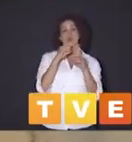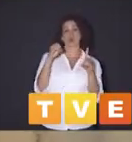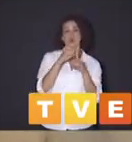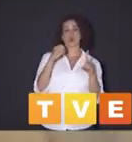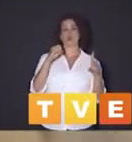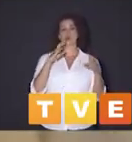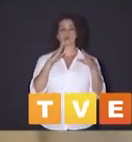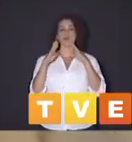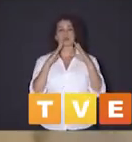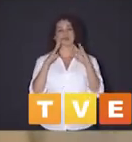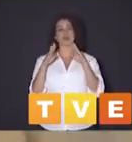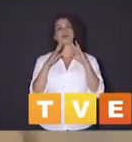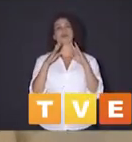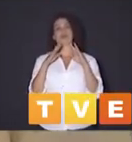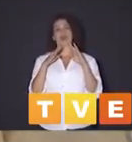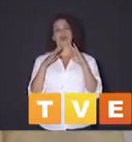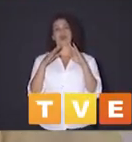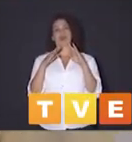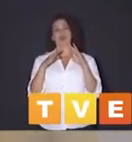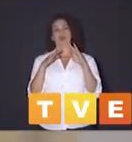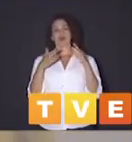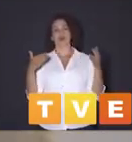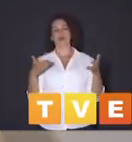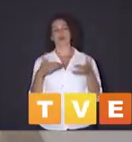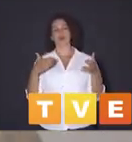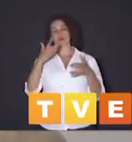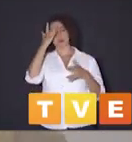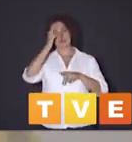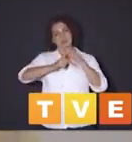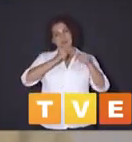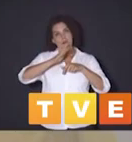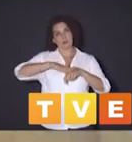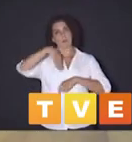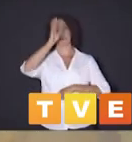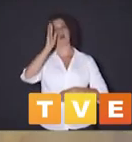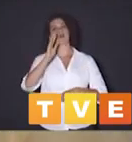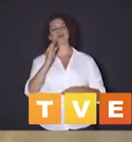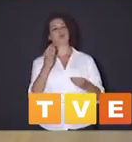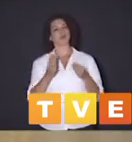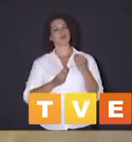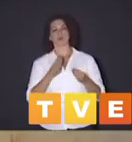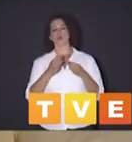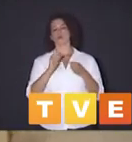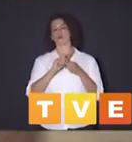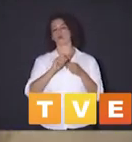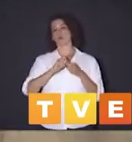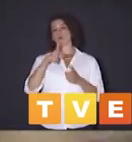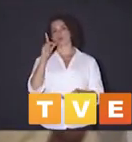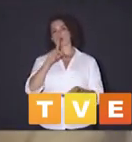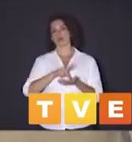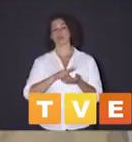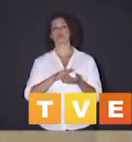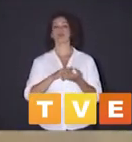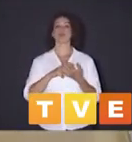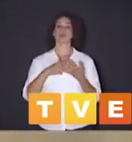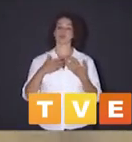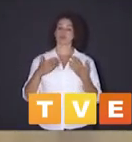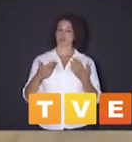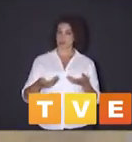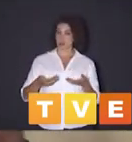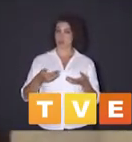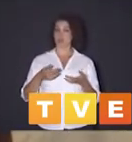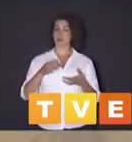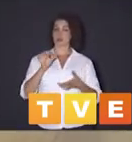comuns que estão investindo mais energia hoje que essa história de como está se construindo a verdade e se